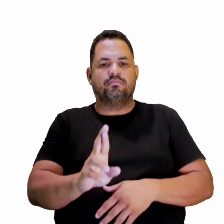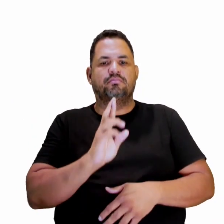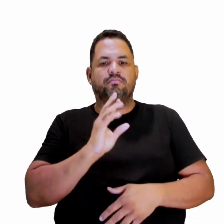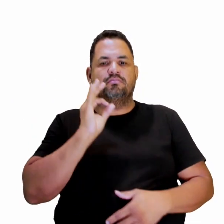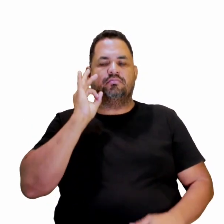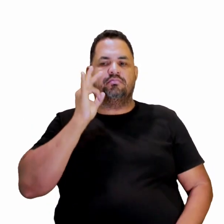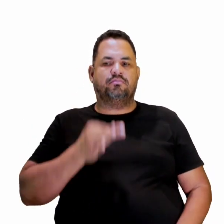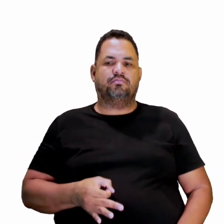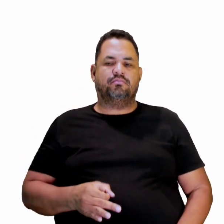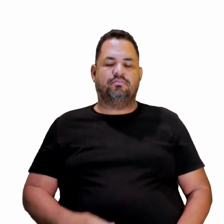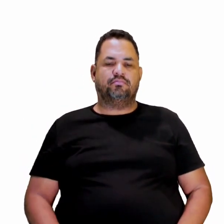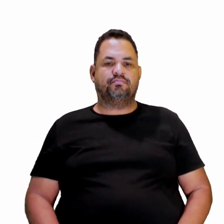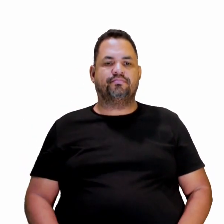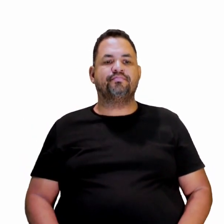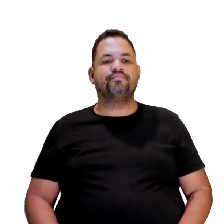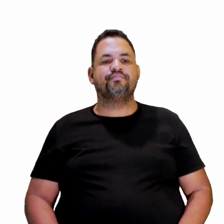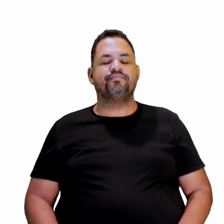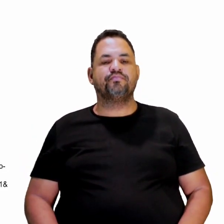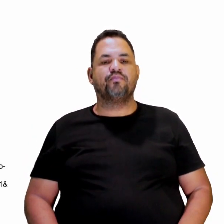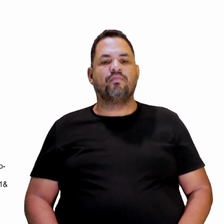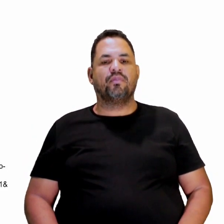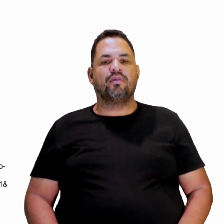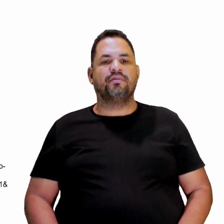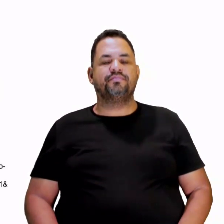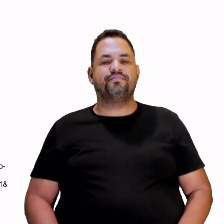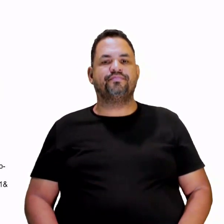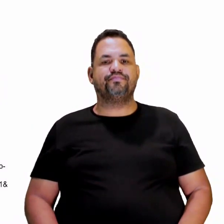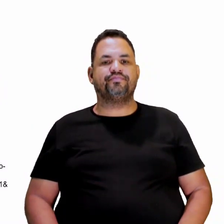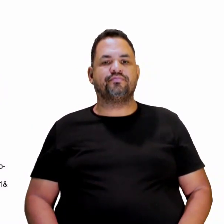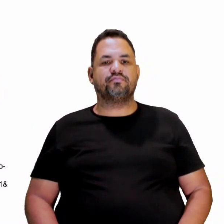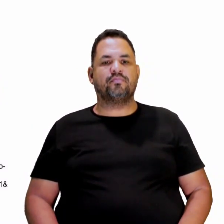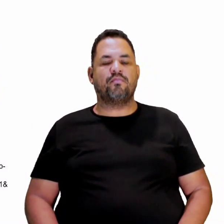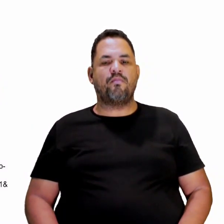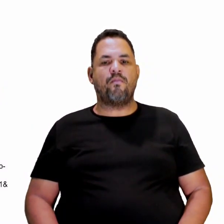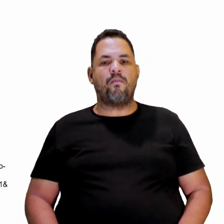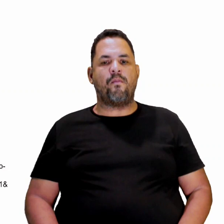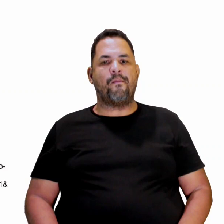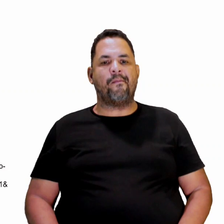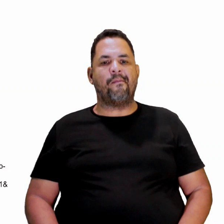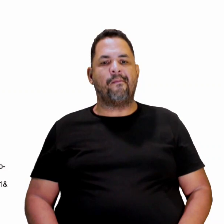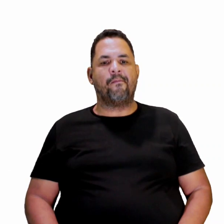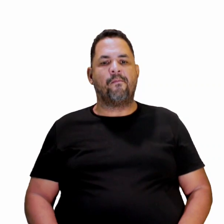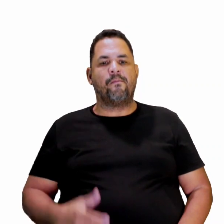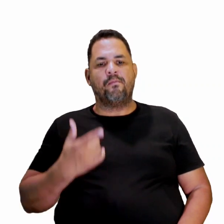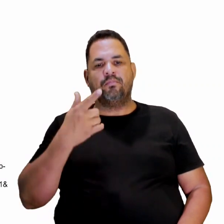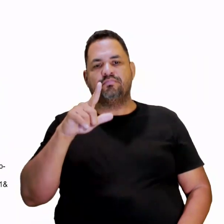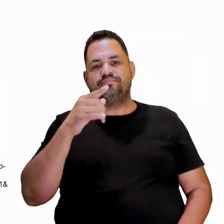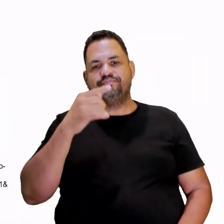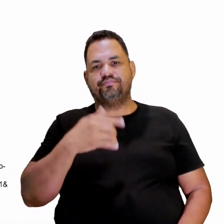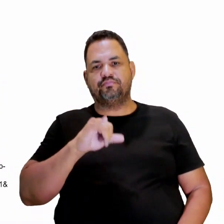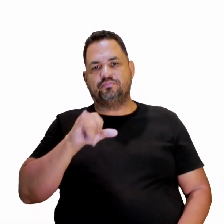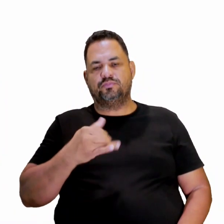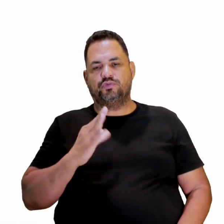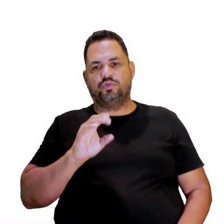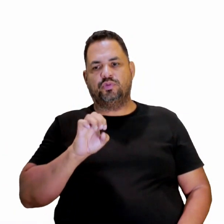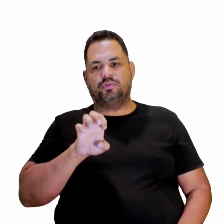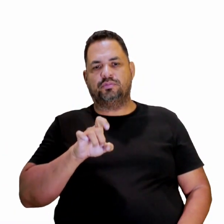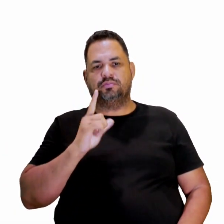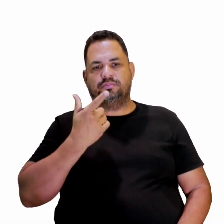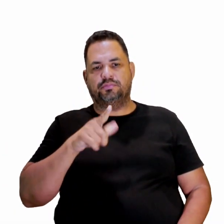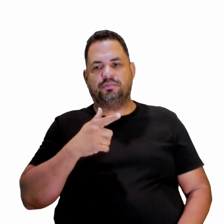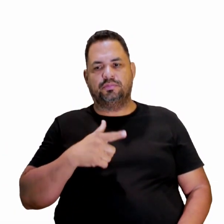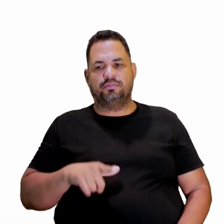resposta correta. Muito bem? Então temos aí o Joey sendo repetido várias vezes.